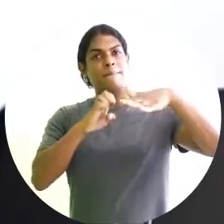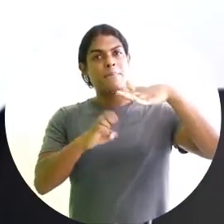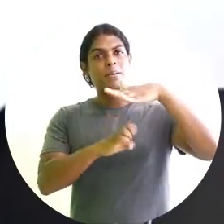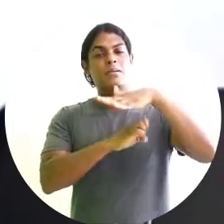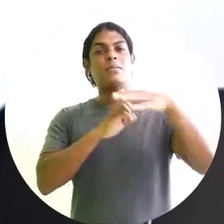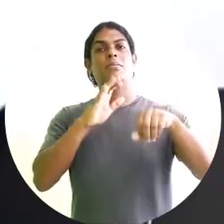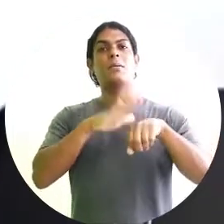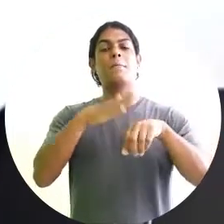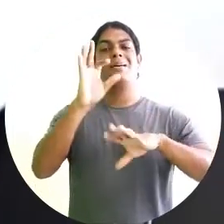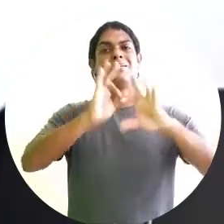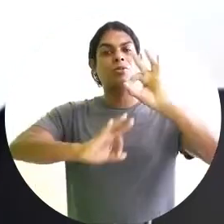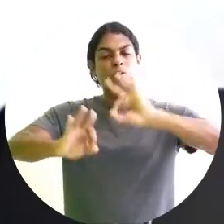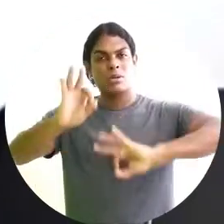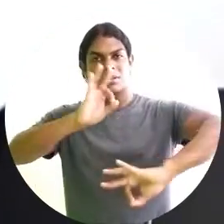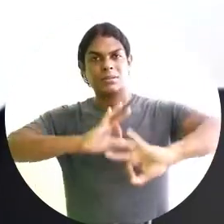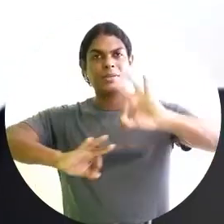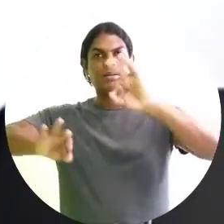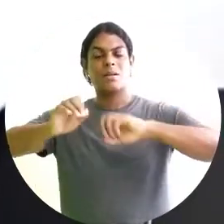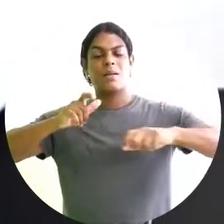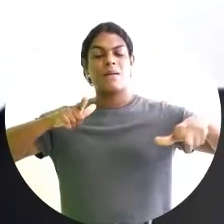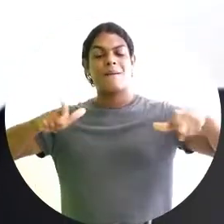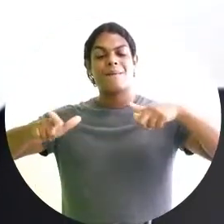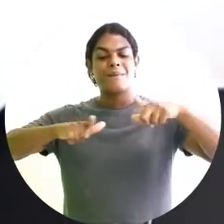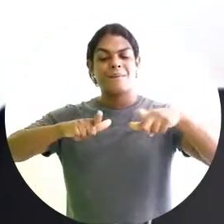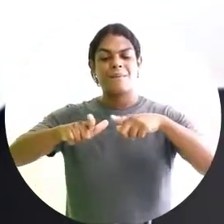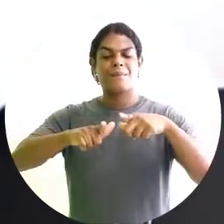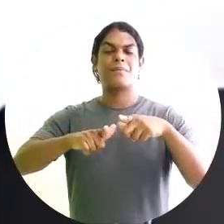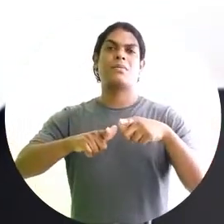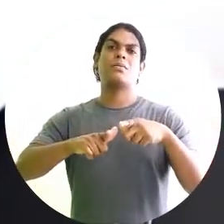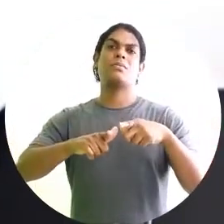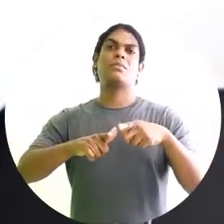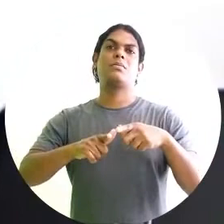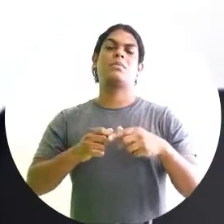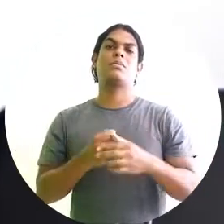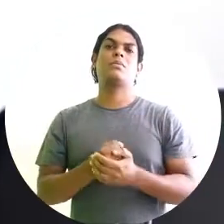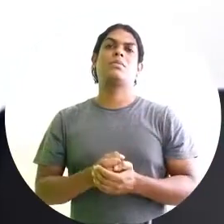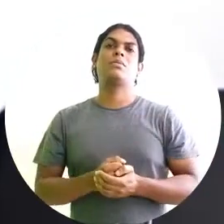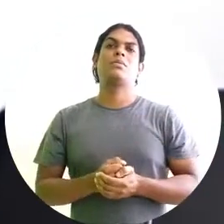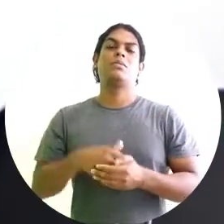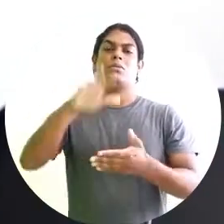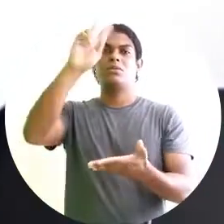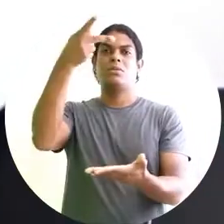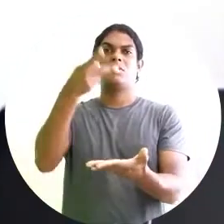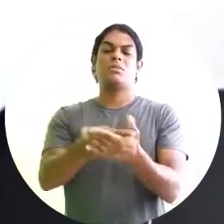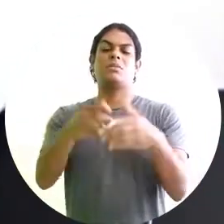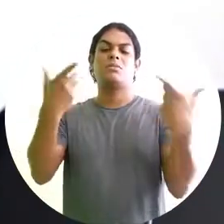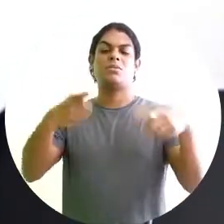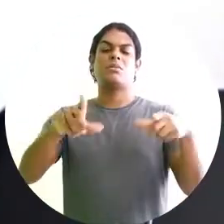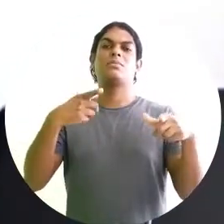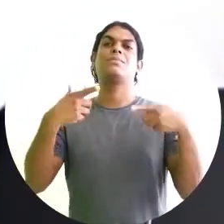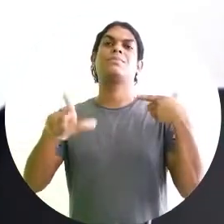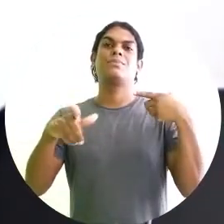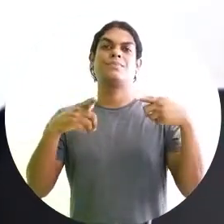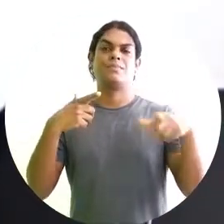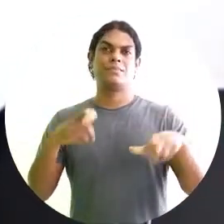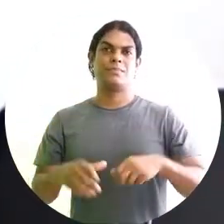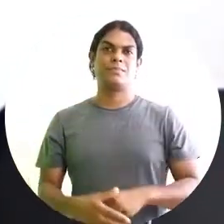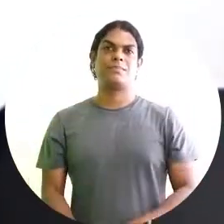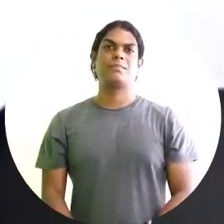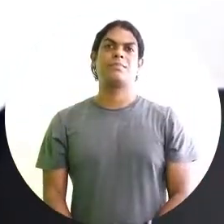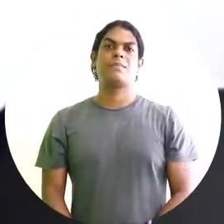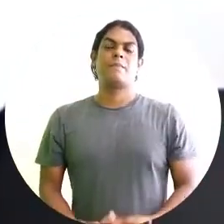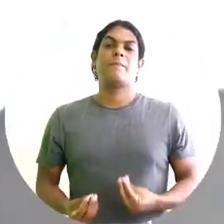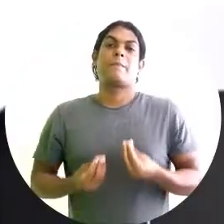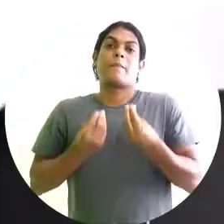para que haja maior produtividade. E a eficiência está em dar melhores condições de trabalho